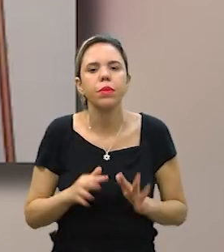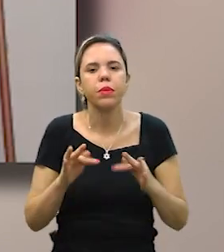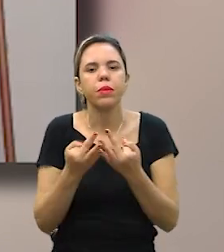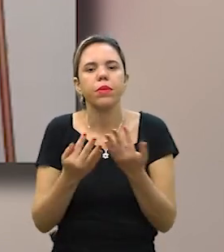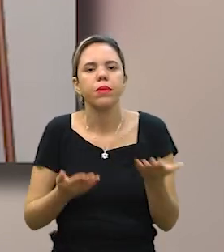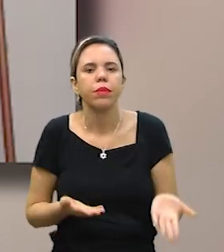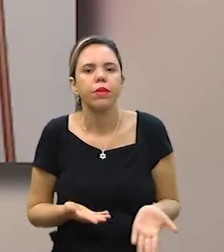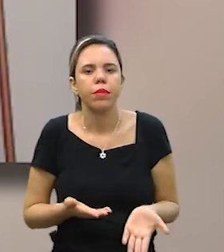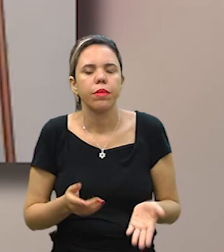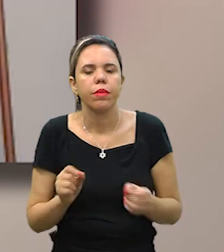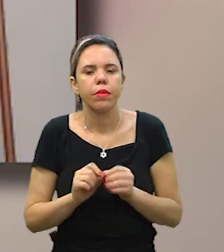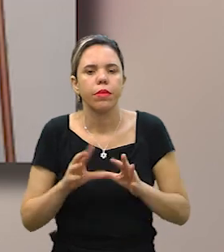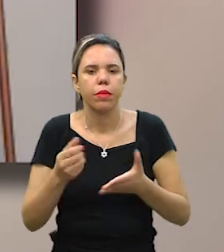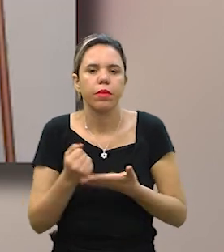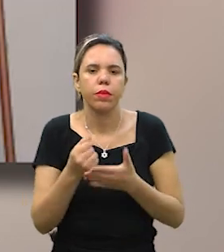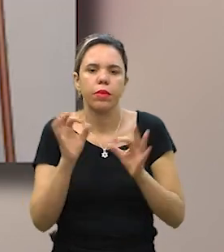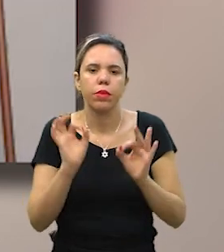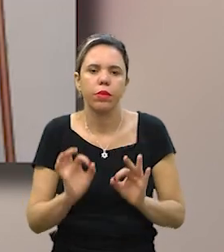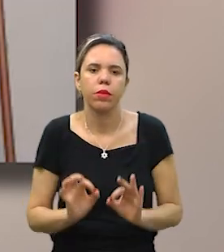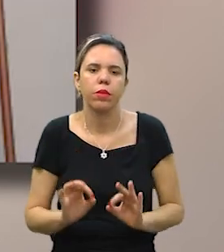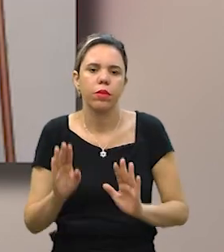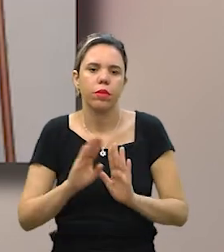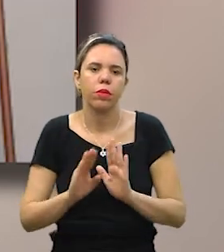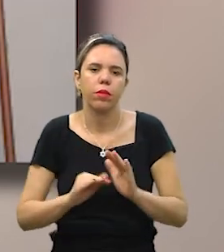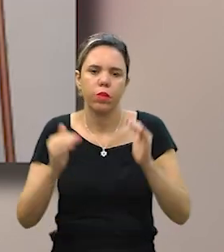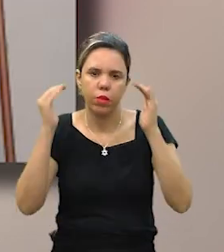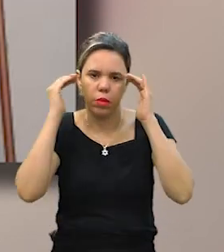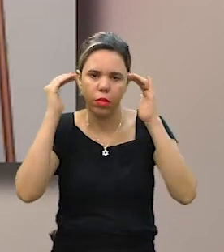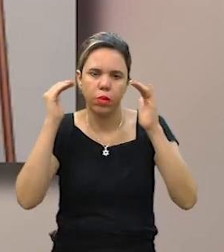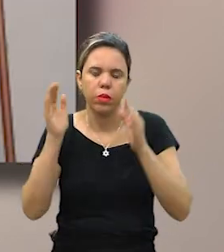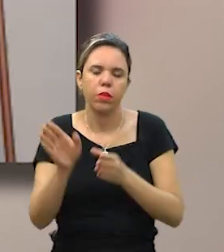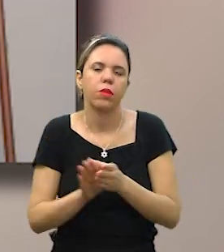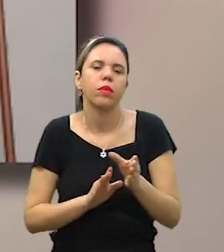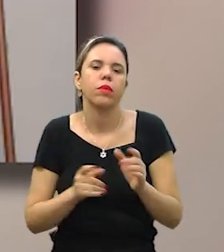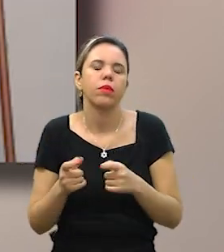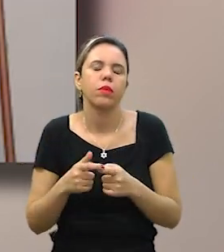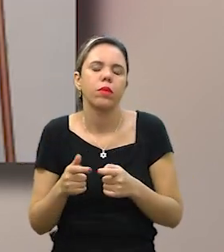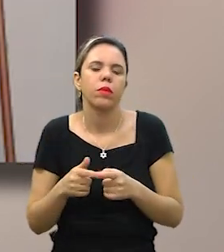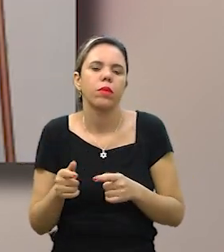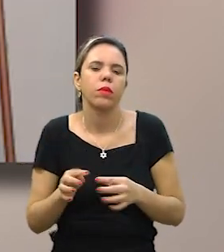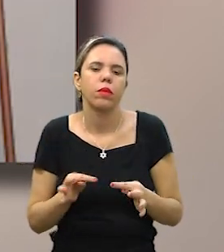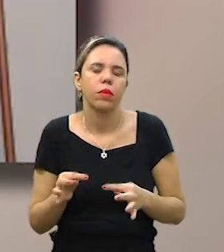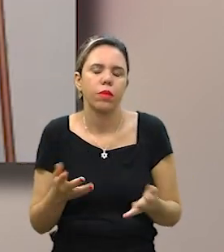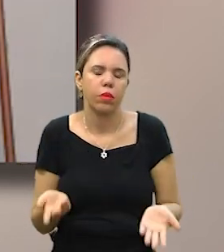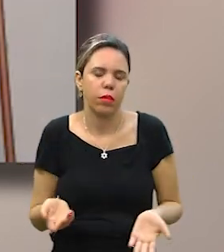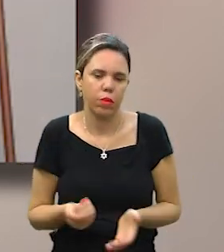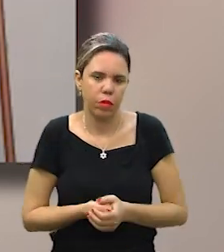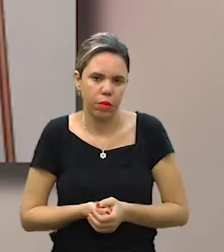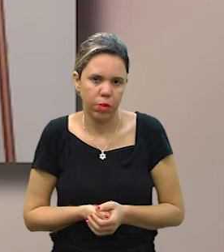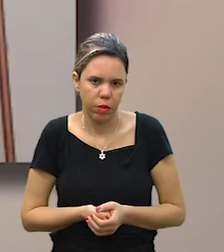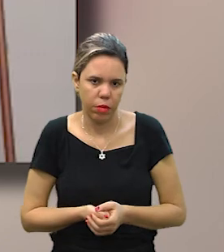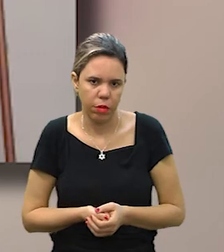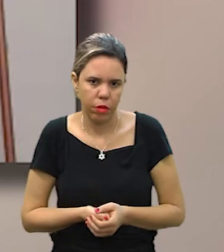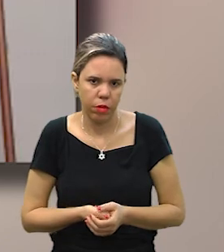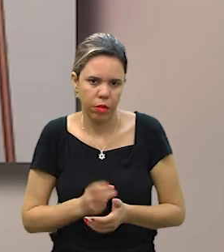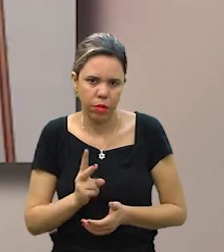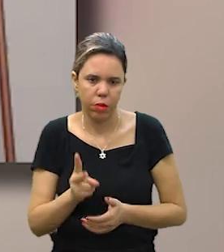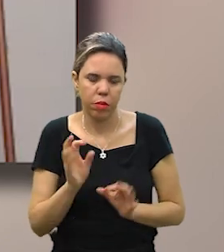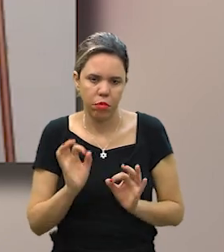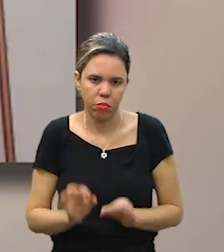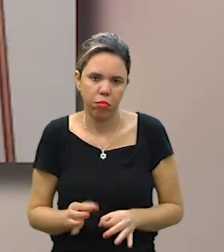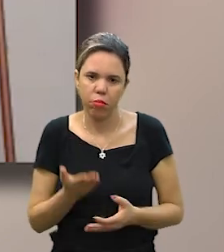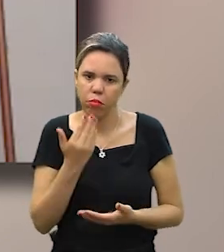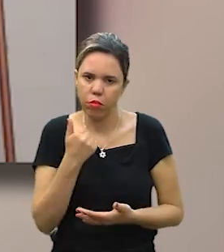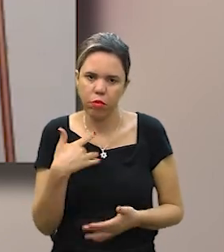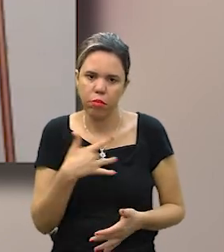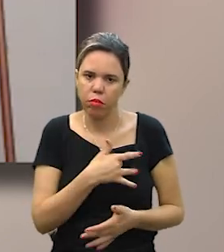onde a família fez tudo bonitinho, seguiu as recomendações do pediatra, né? Sempre